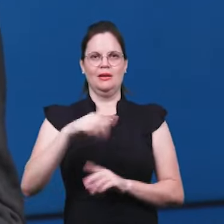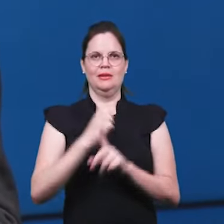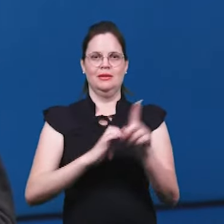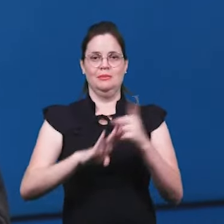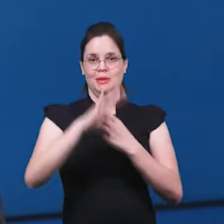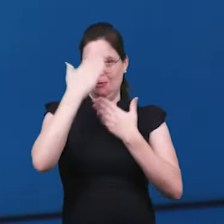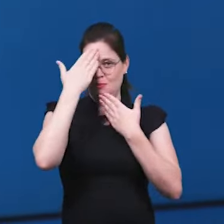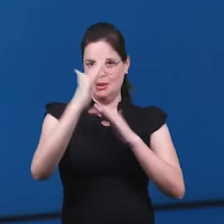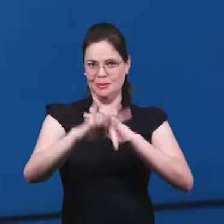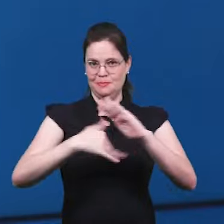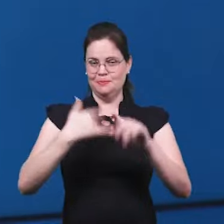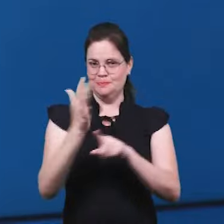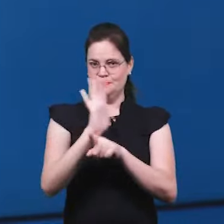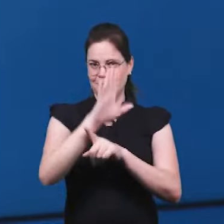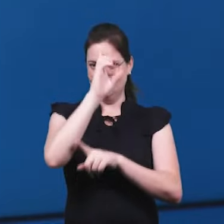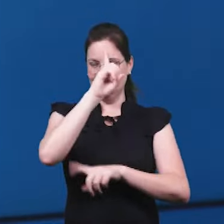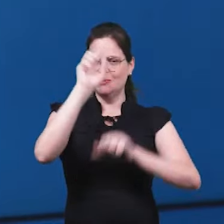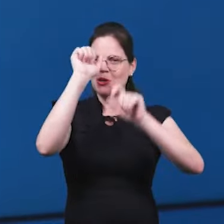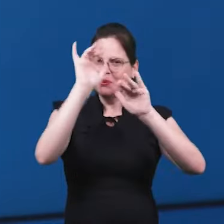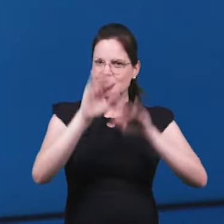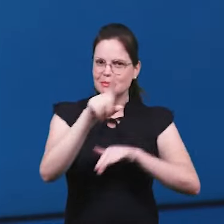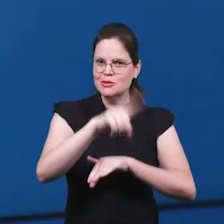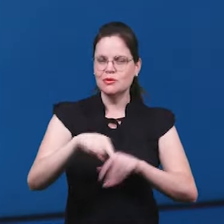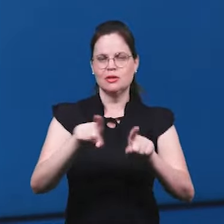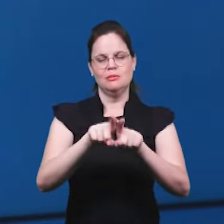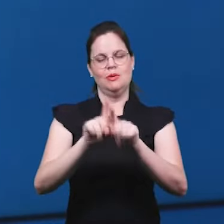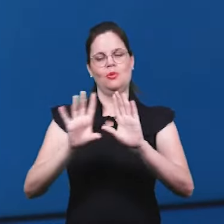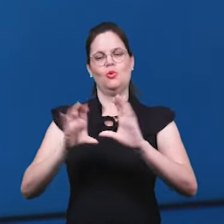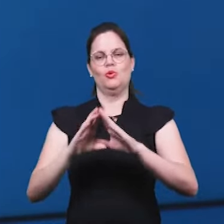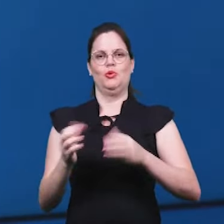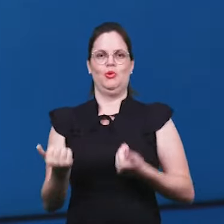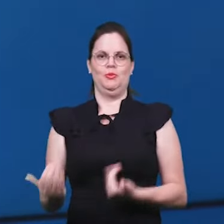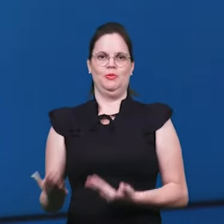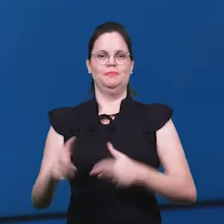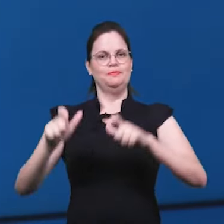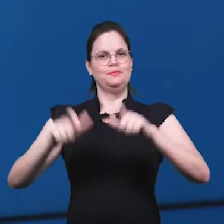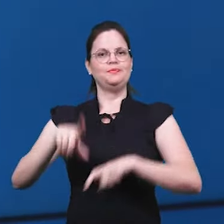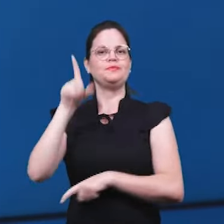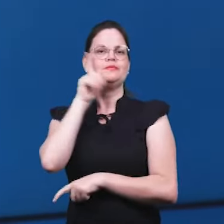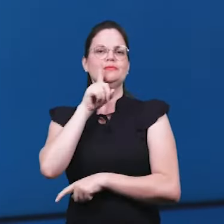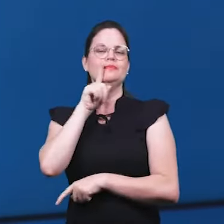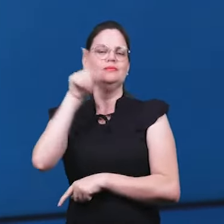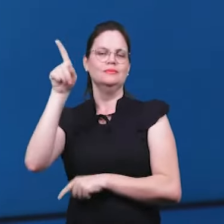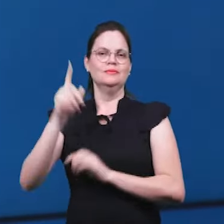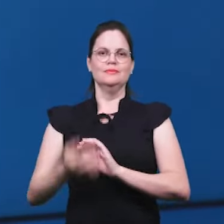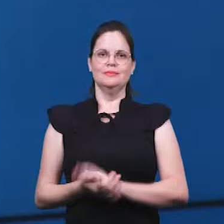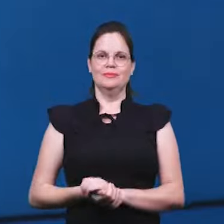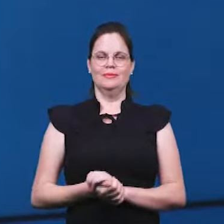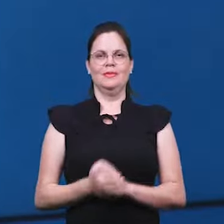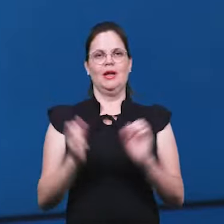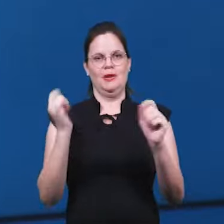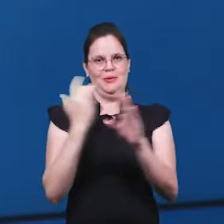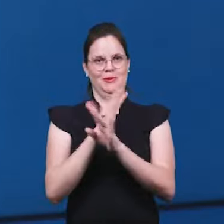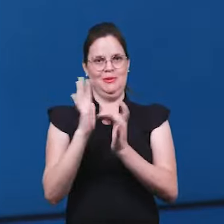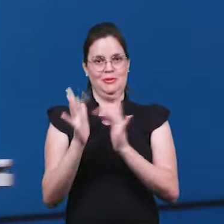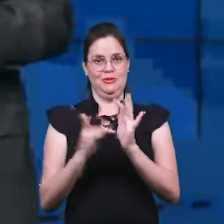da Escola B. Obrigado, Ana Clara, que Deus abençoe você e todos os jovens também da nossa igreja em Everett, nos Estados Unidos. Glória a Jesus. Muito